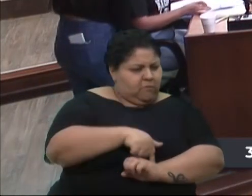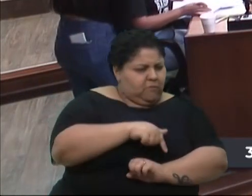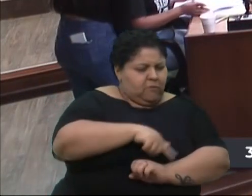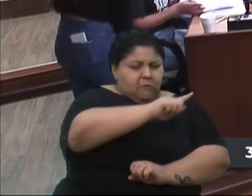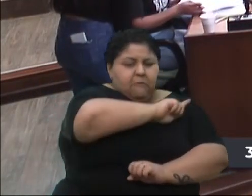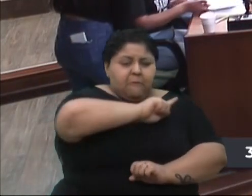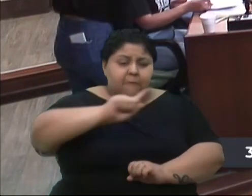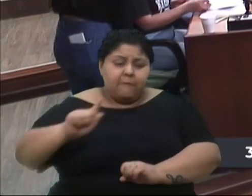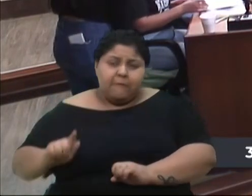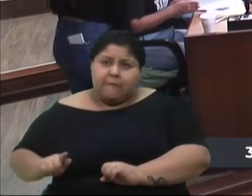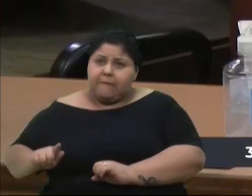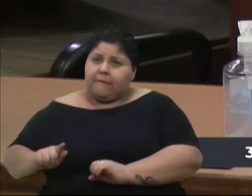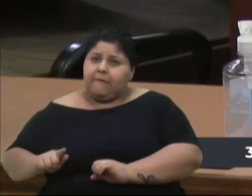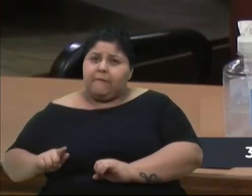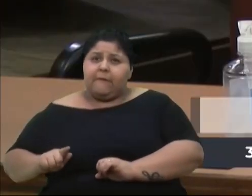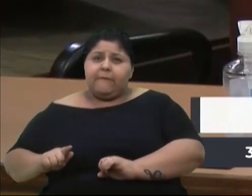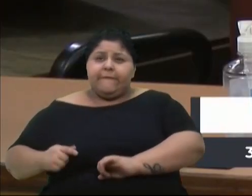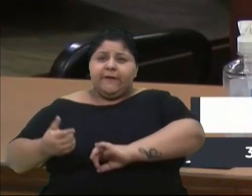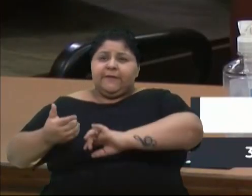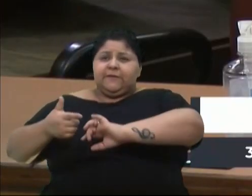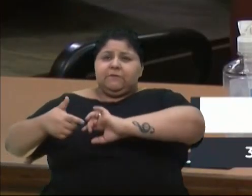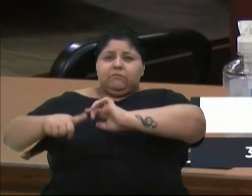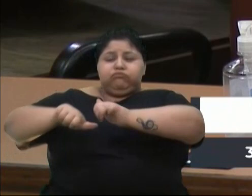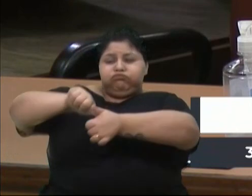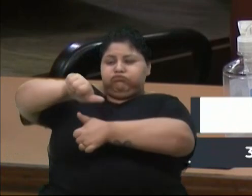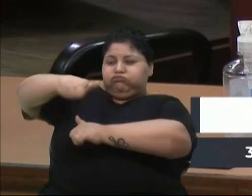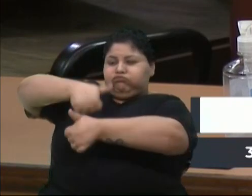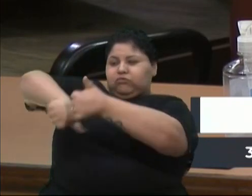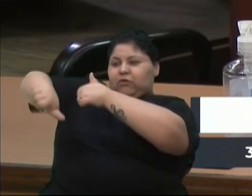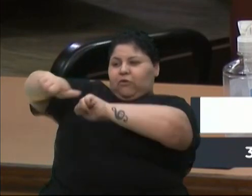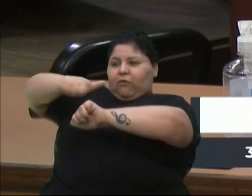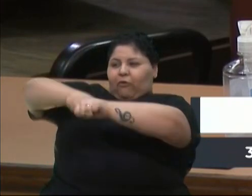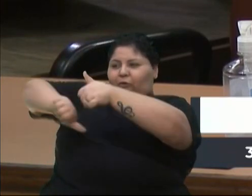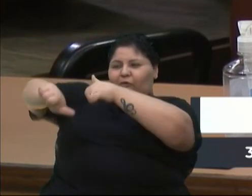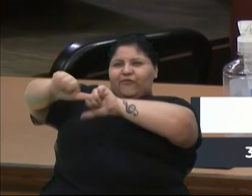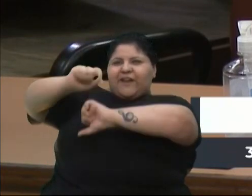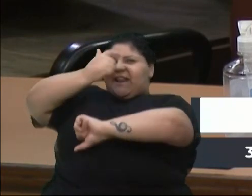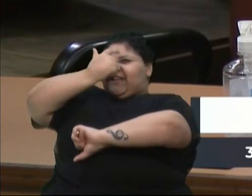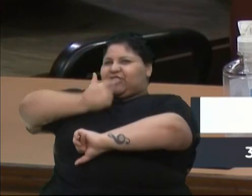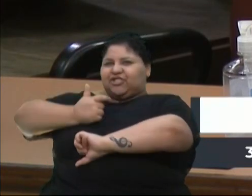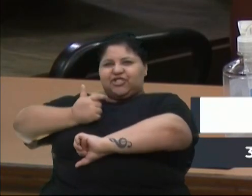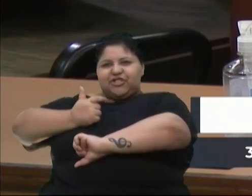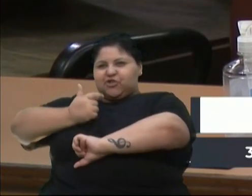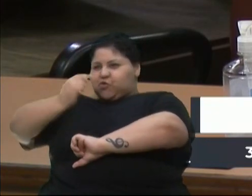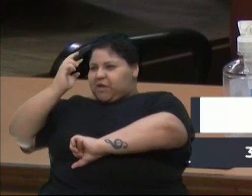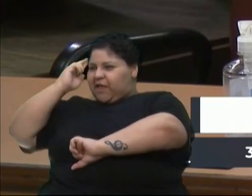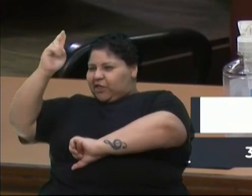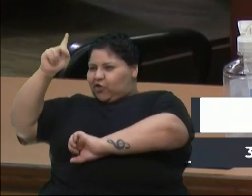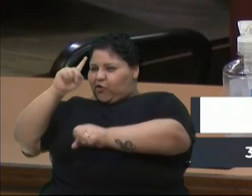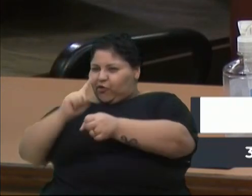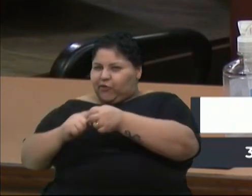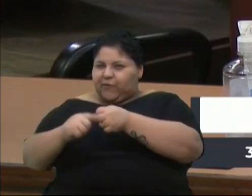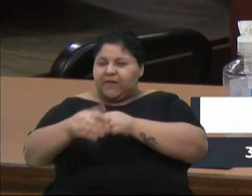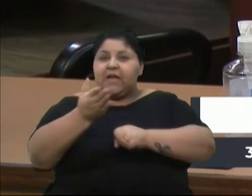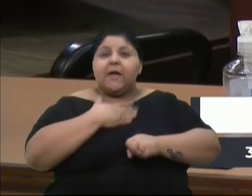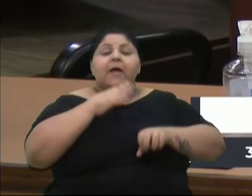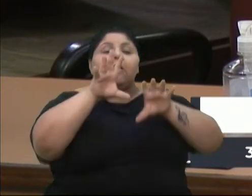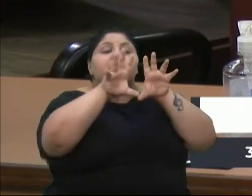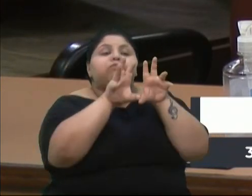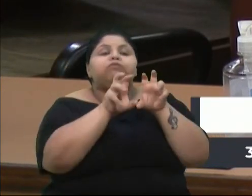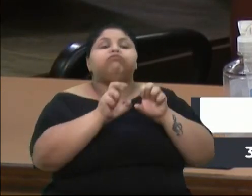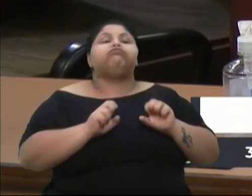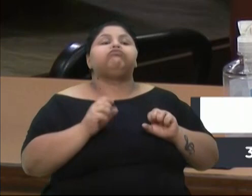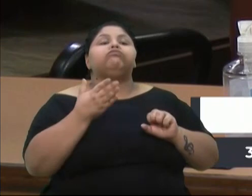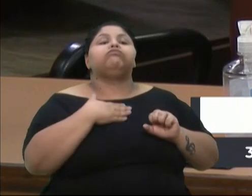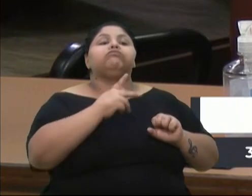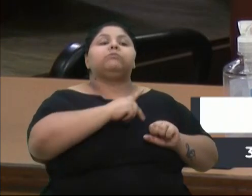vai totalmente na contramão, achando que é dono da cidade. E eu sou testemunha de quando era subprefeito lá de